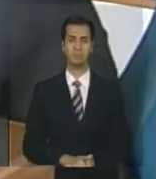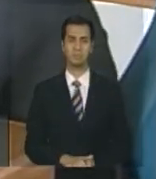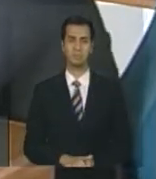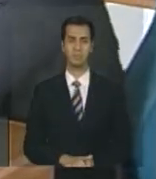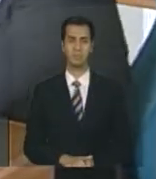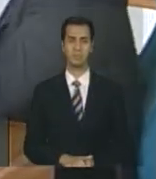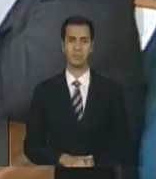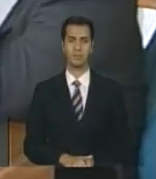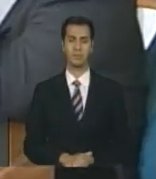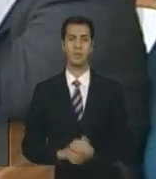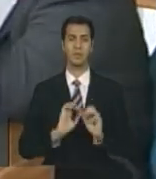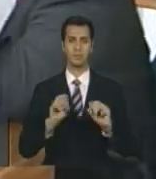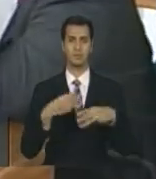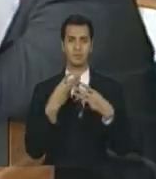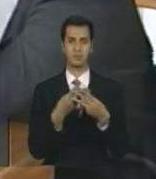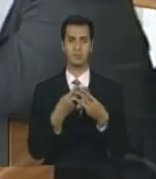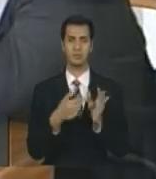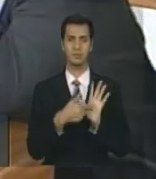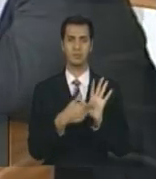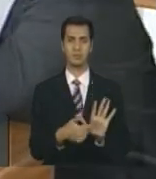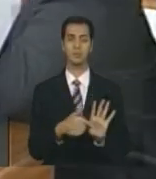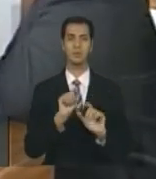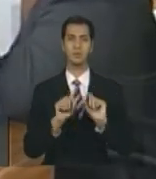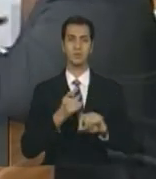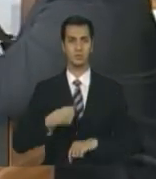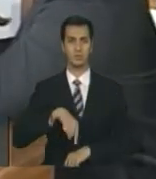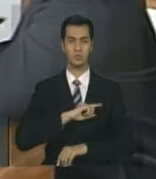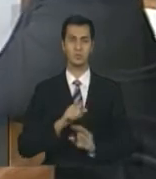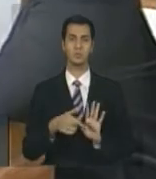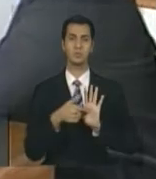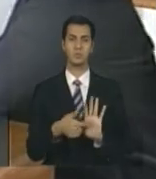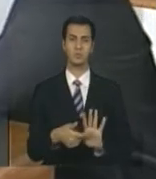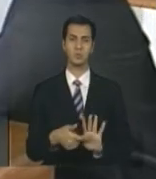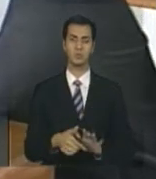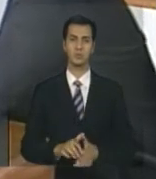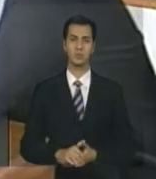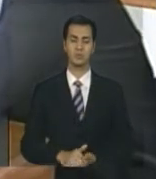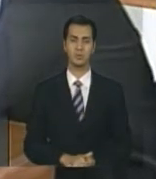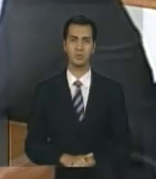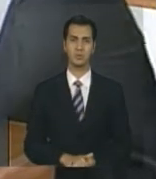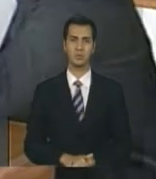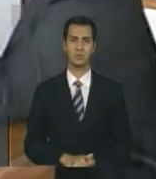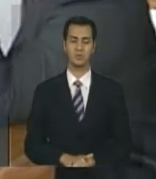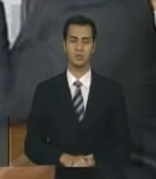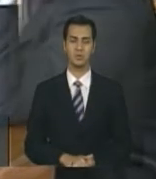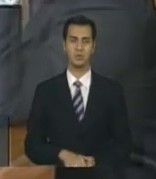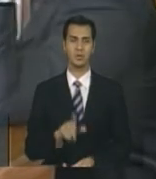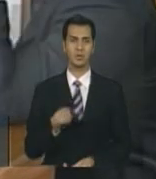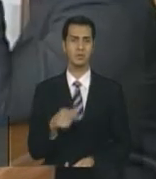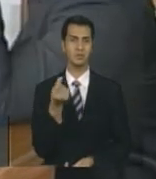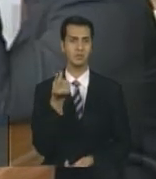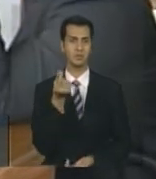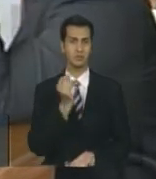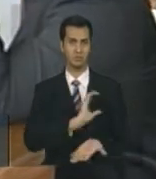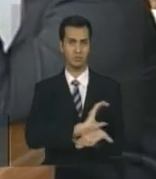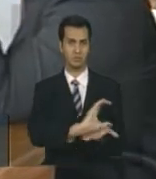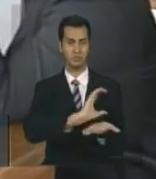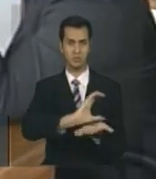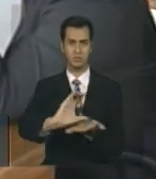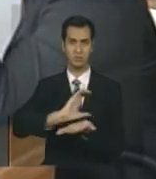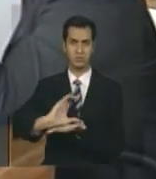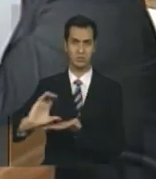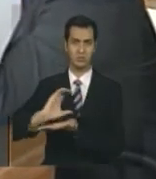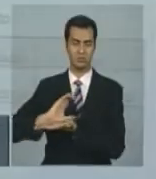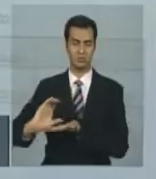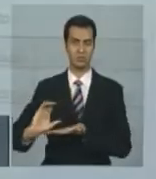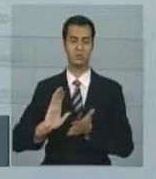Nessa primeira lâmina, nós estamos apresentando os recursos que foram